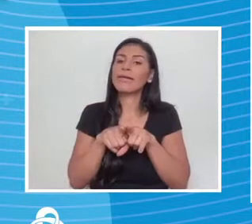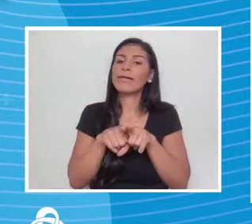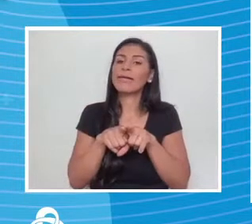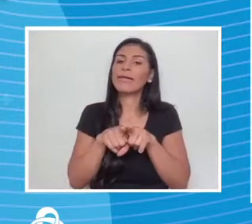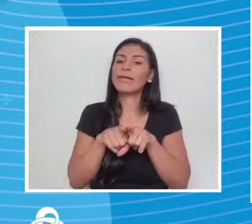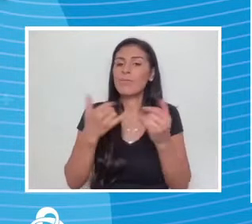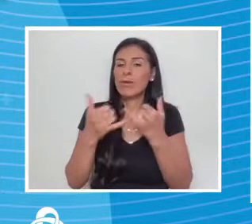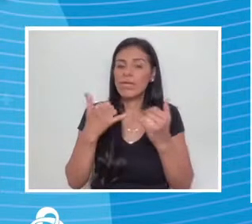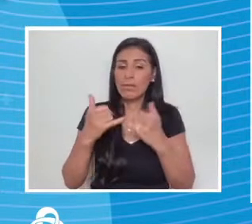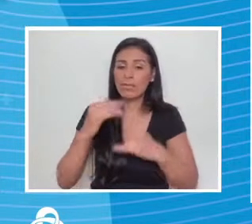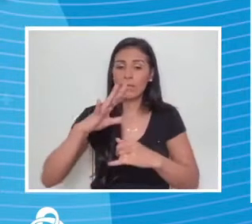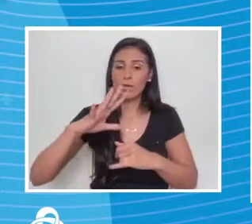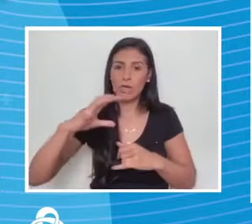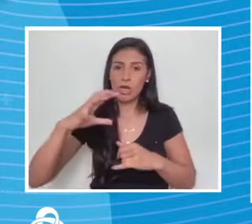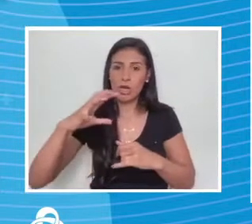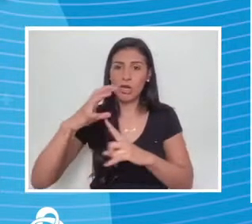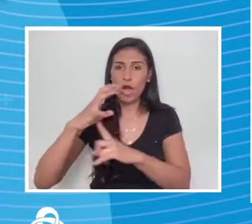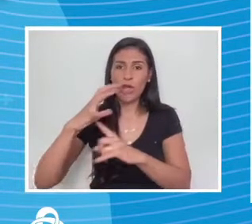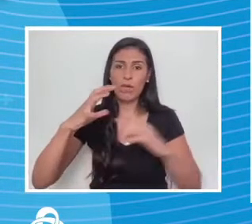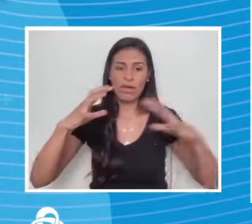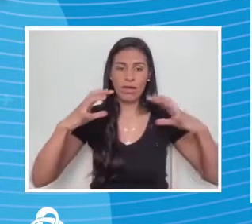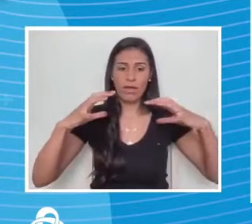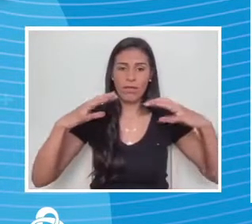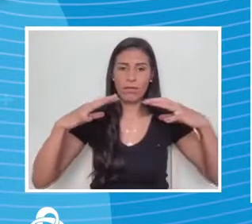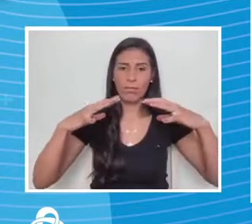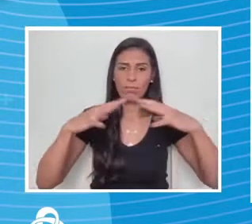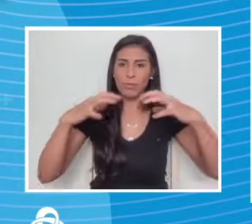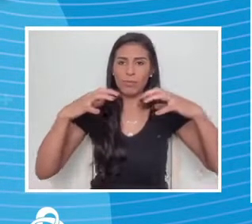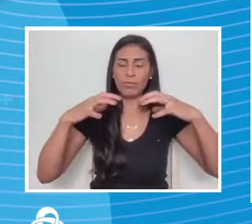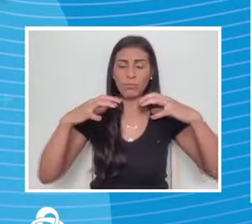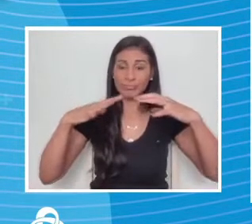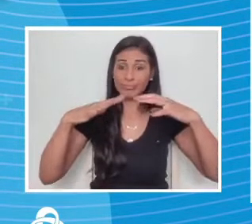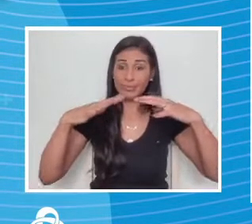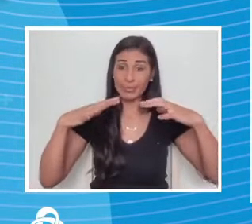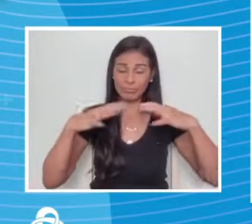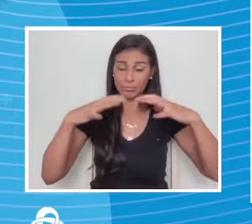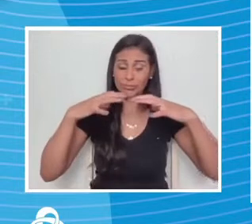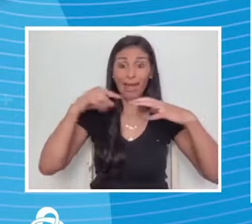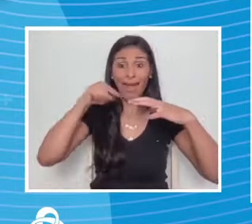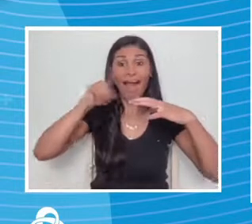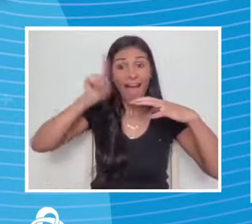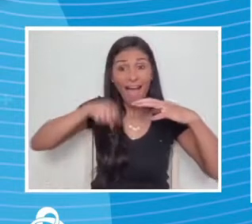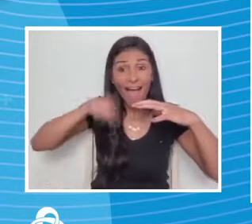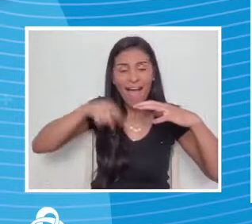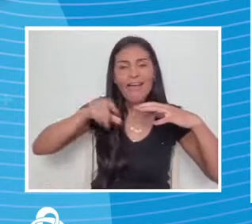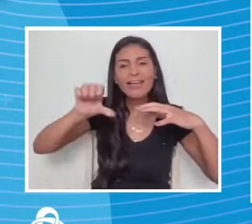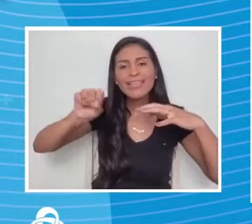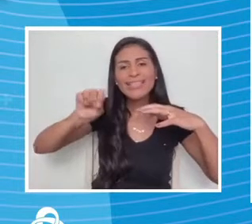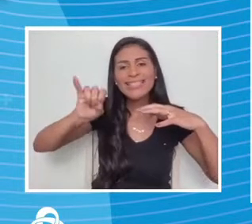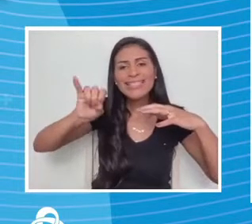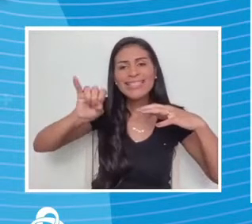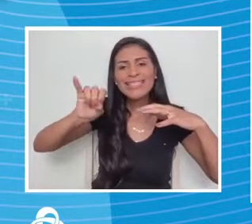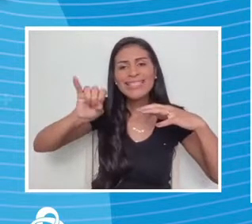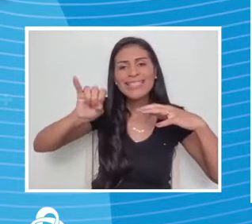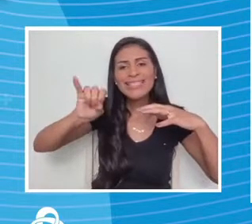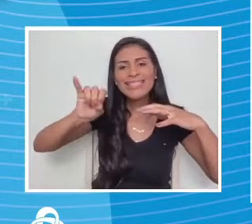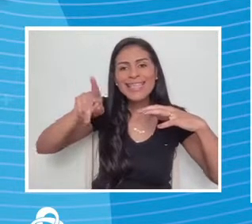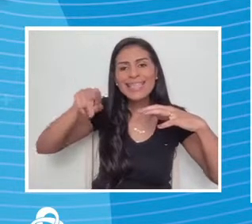contato entre um neurônio e outro, a gente tem a sinapse, que aqui é amplificada, que é bastante complexa quando a gente olha